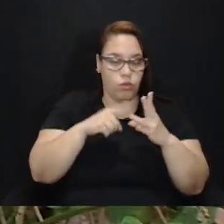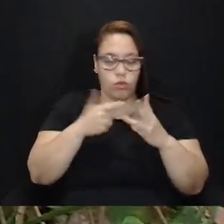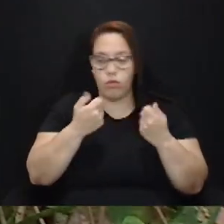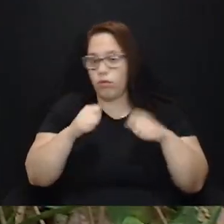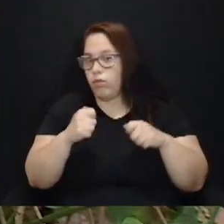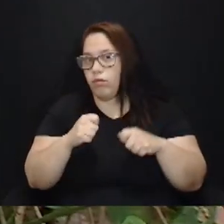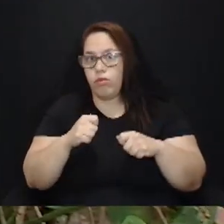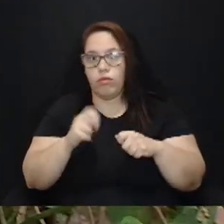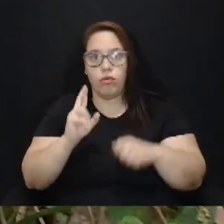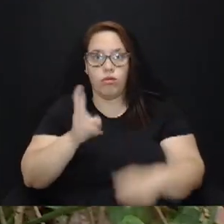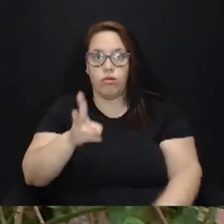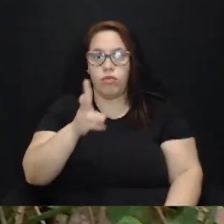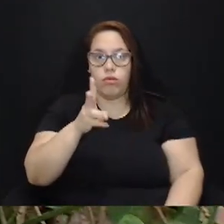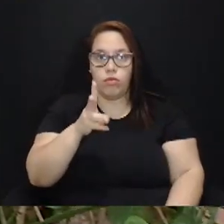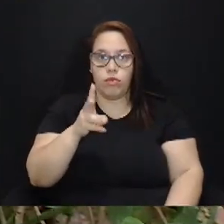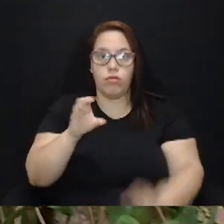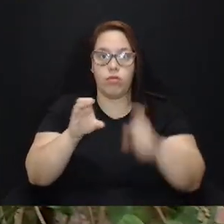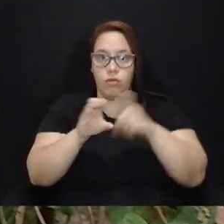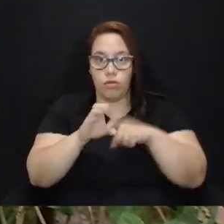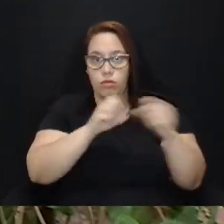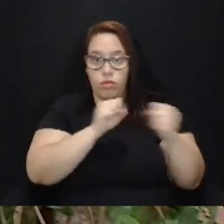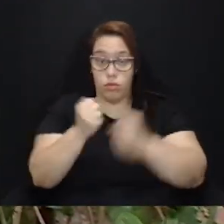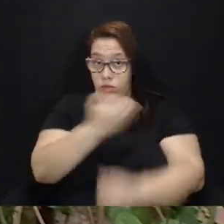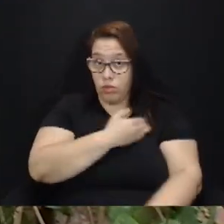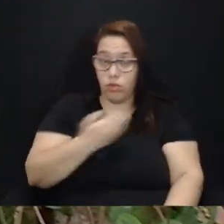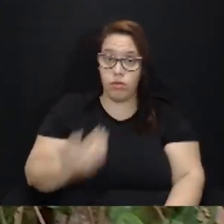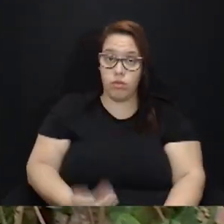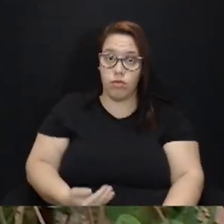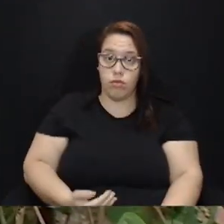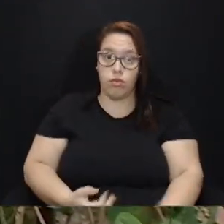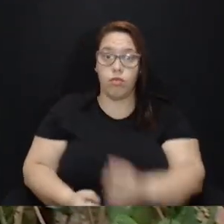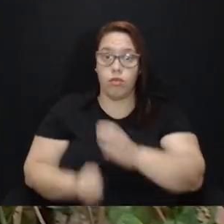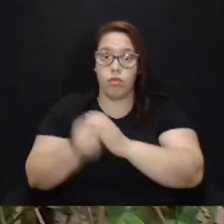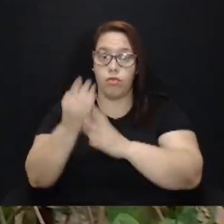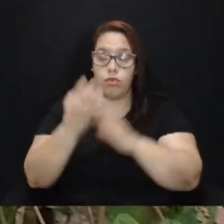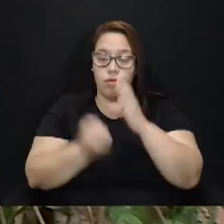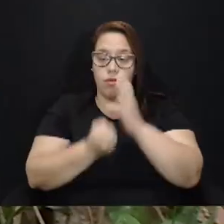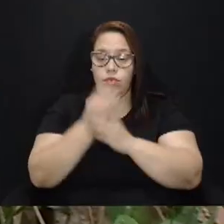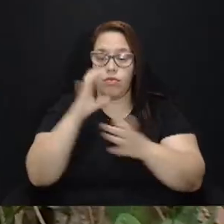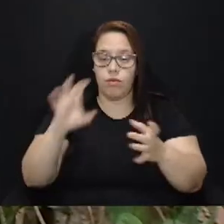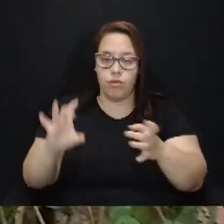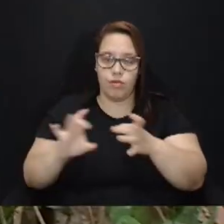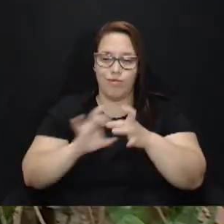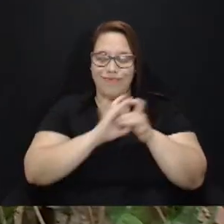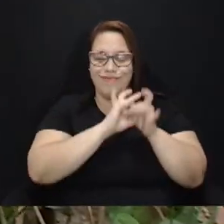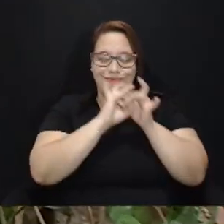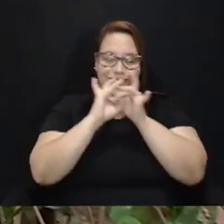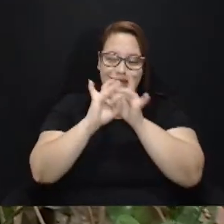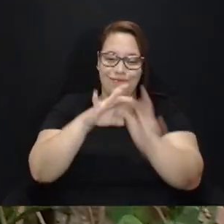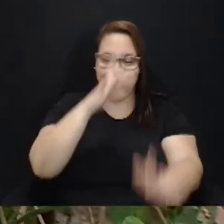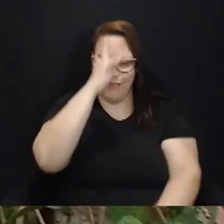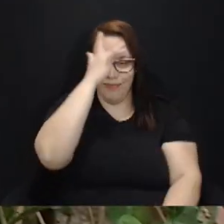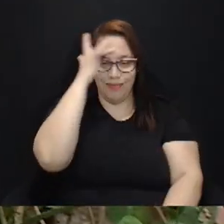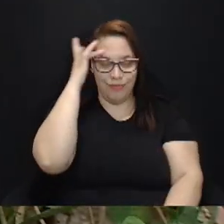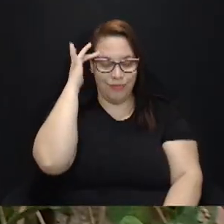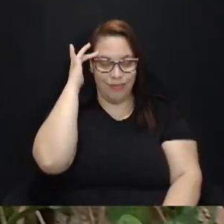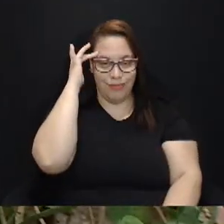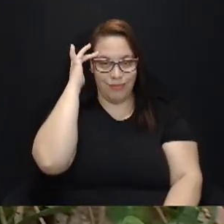estar na dependência do poder público. A gente vai criando um vínculo, sabe, com as pessoas, um laço, onde